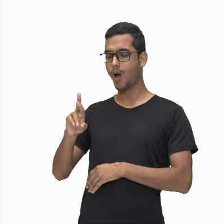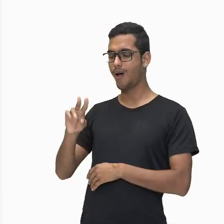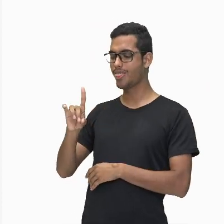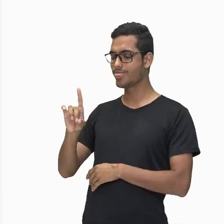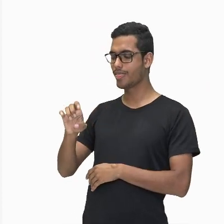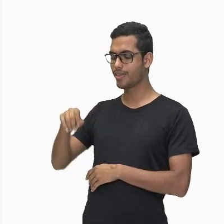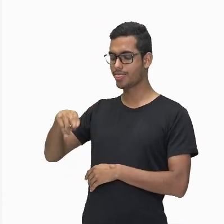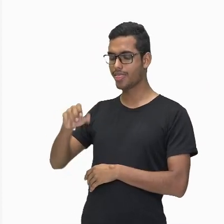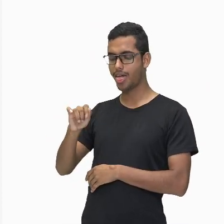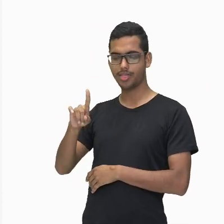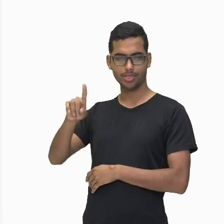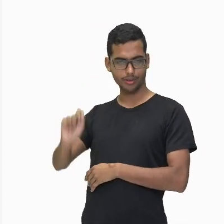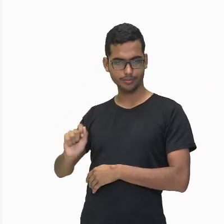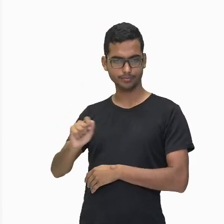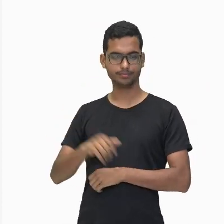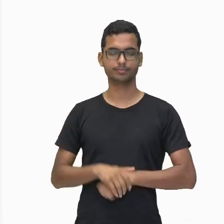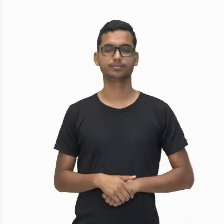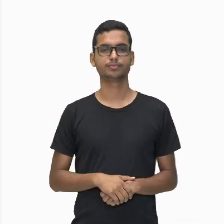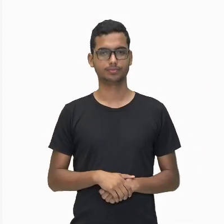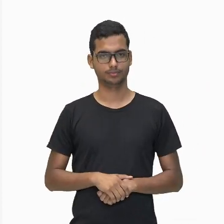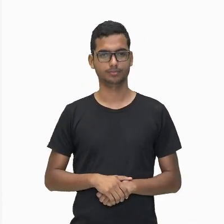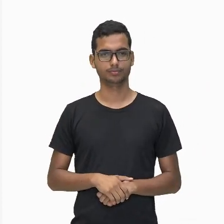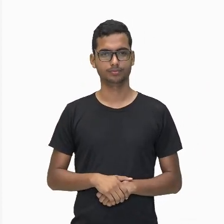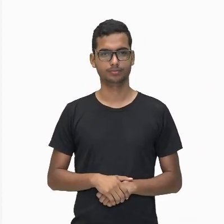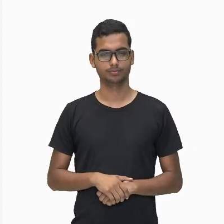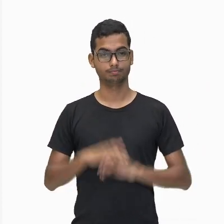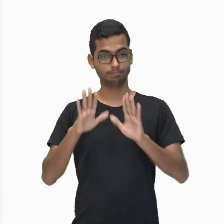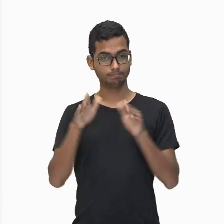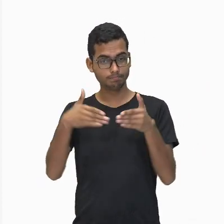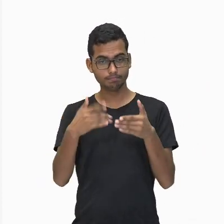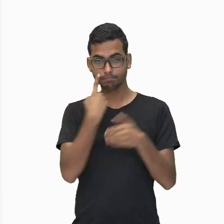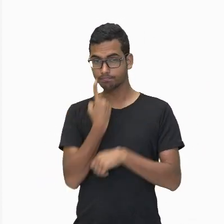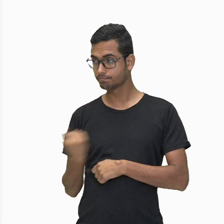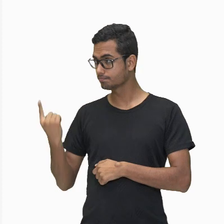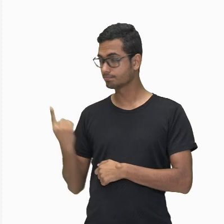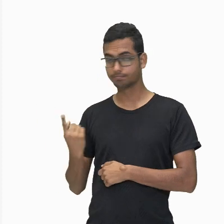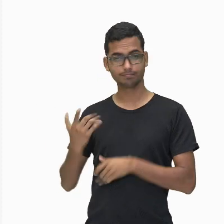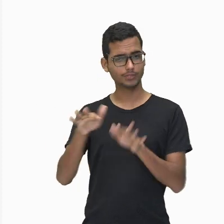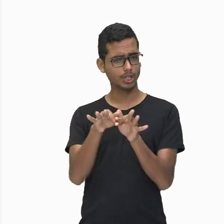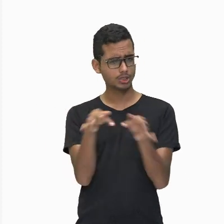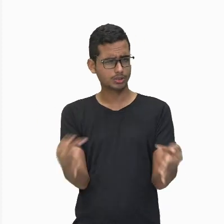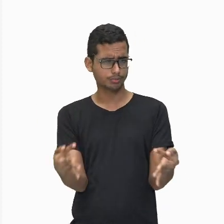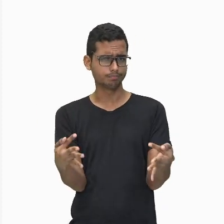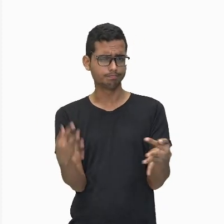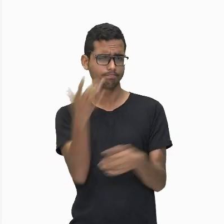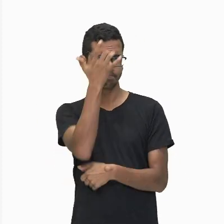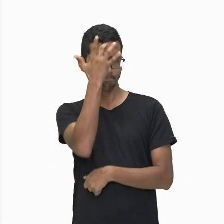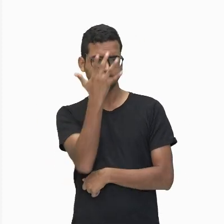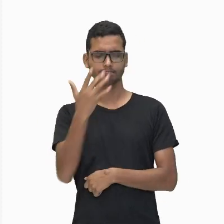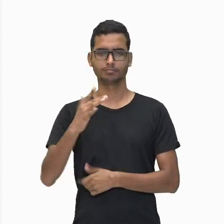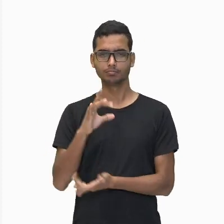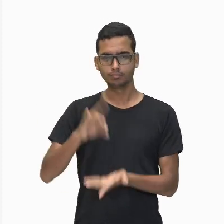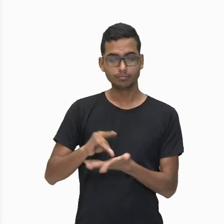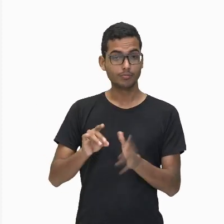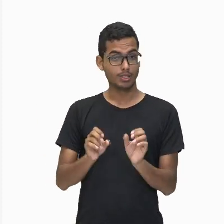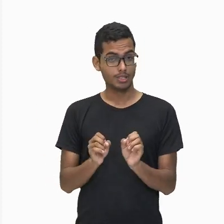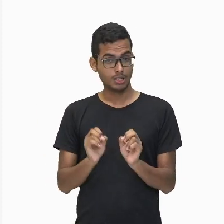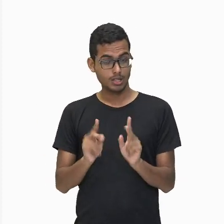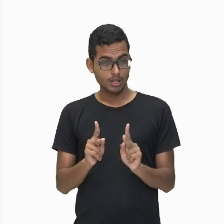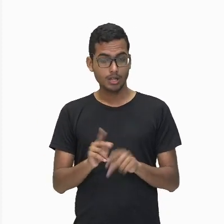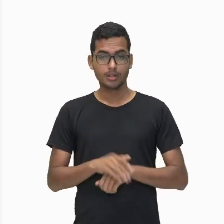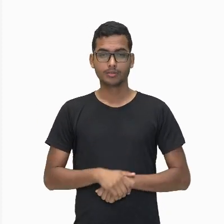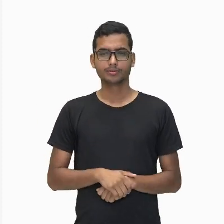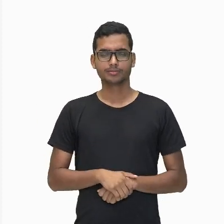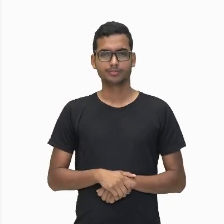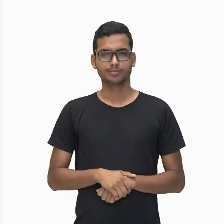pontos nessas duas situações bem específicas, é bastante simples, tá? É lógico que nem sempre eles